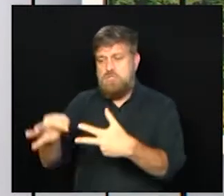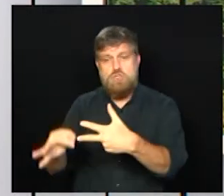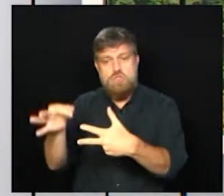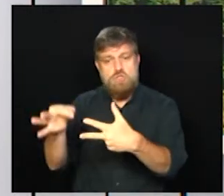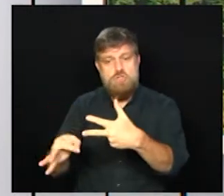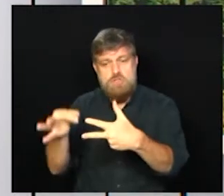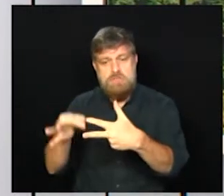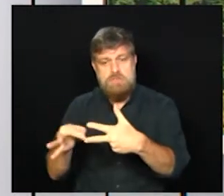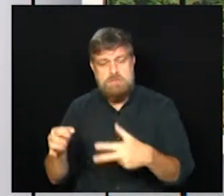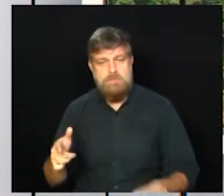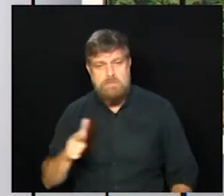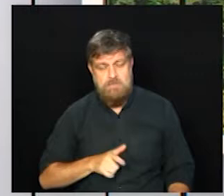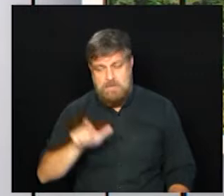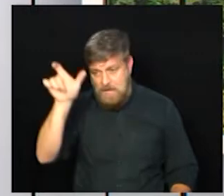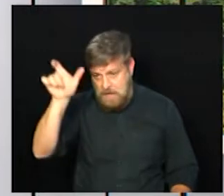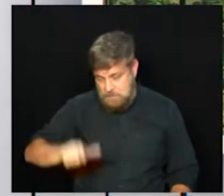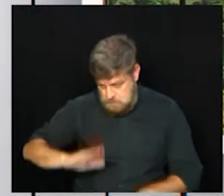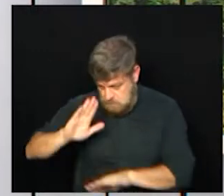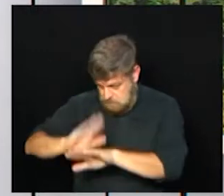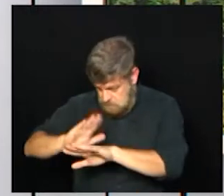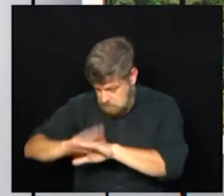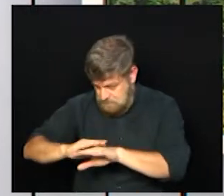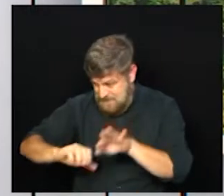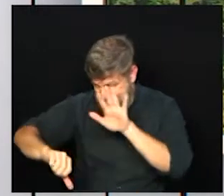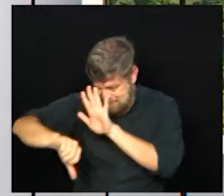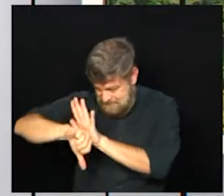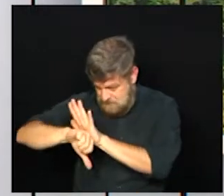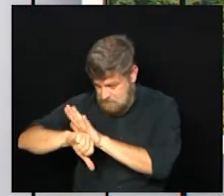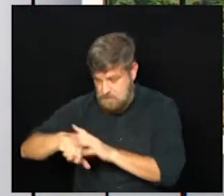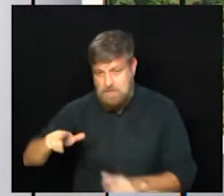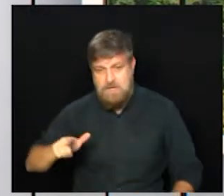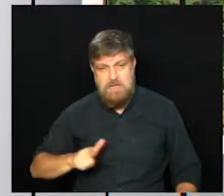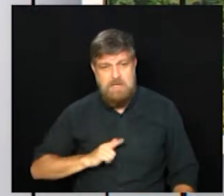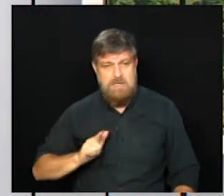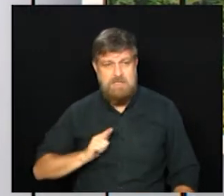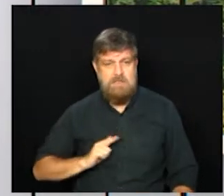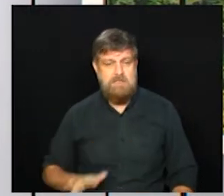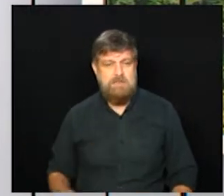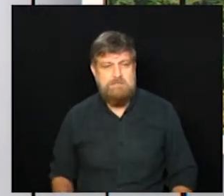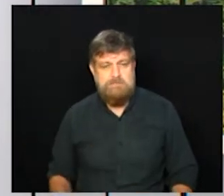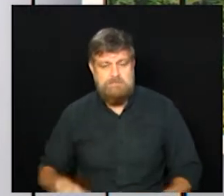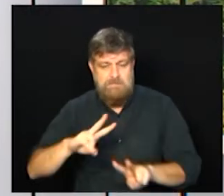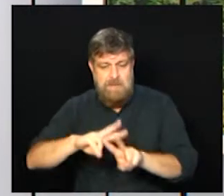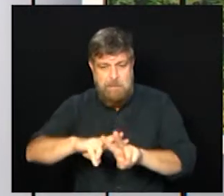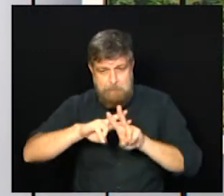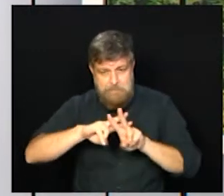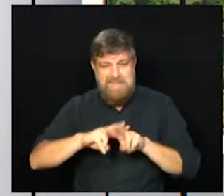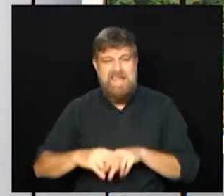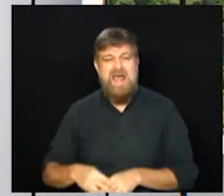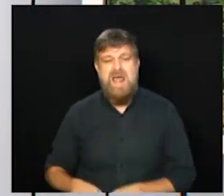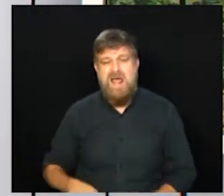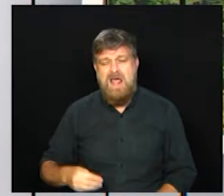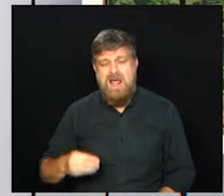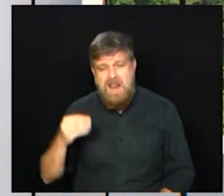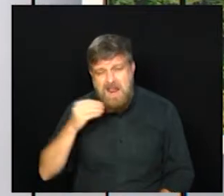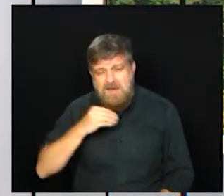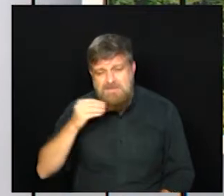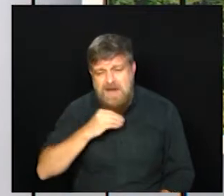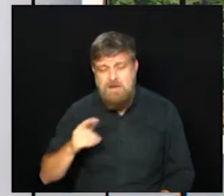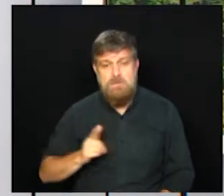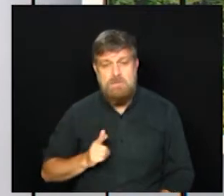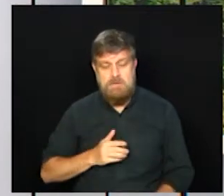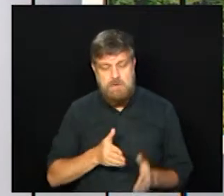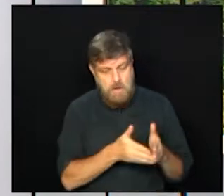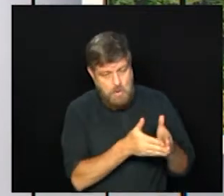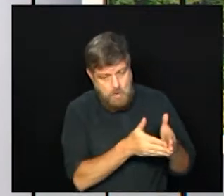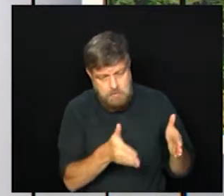da pena dos autores de violência, que tem uma pena considerada uma pena leve, né, que passem por